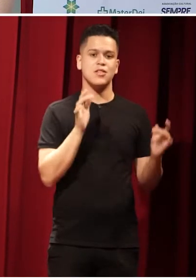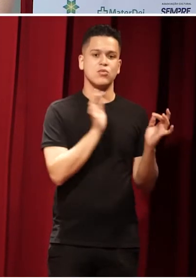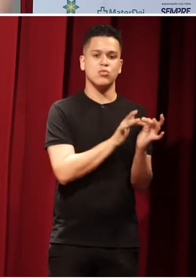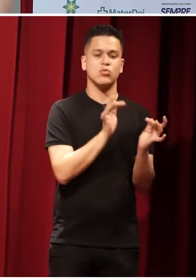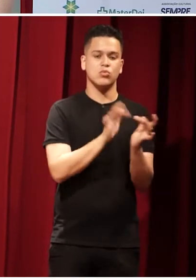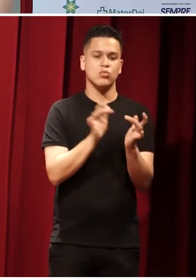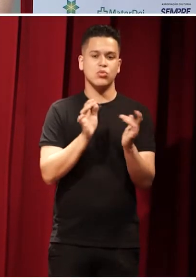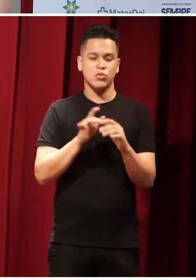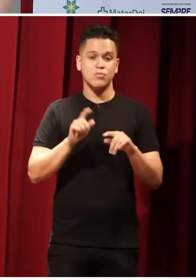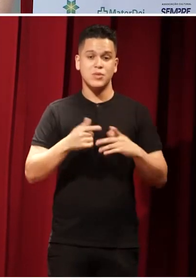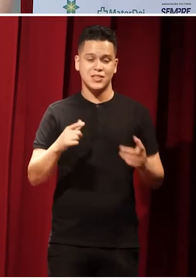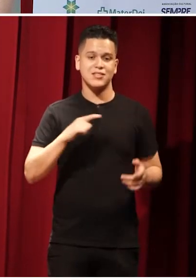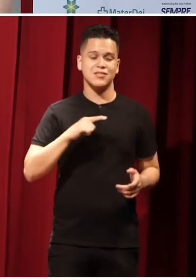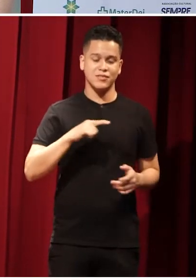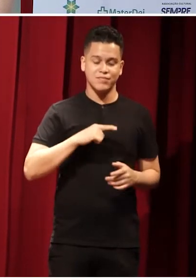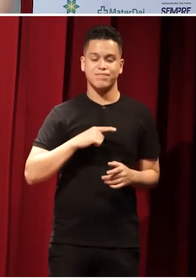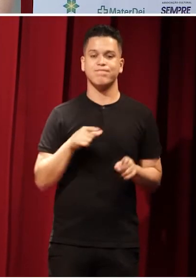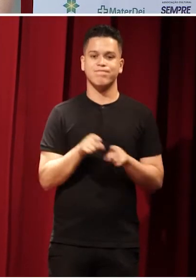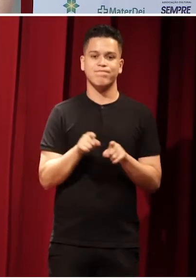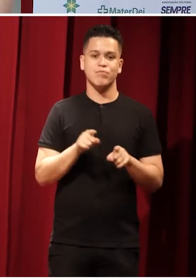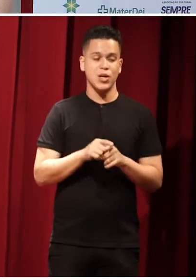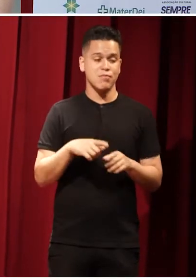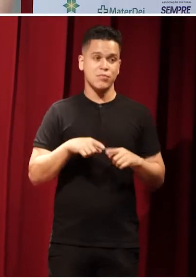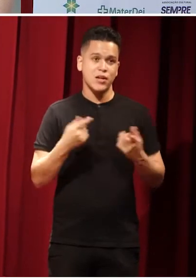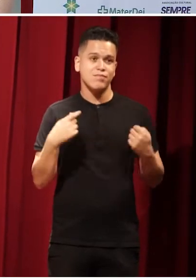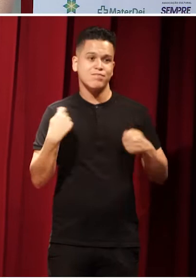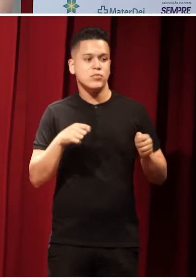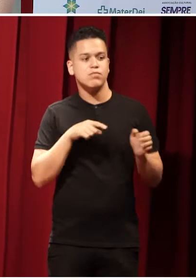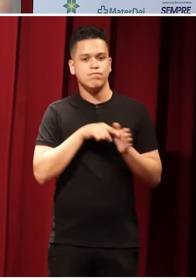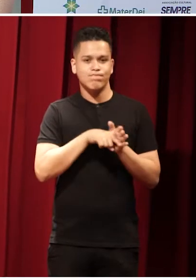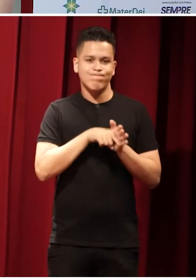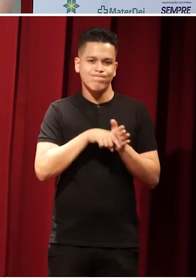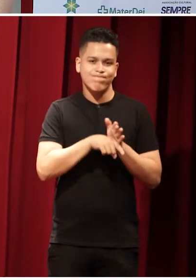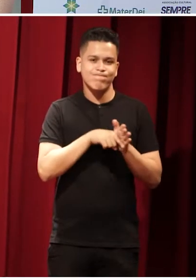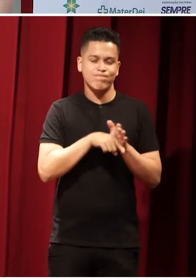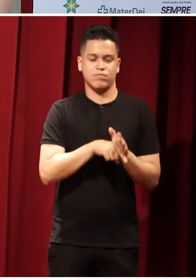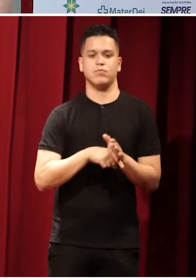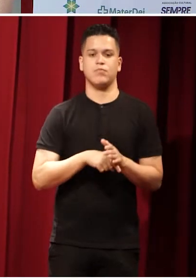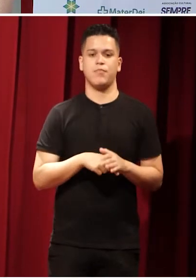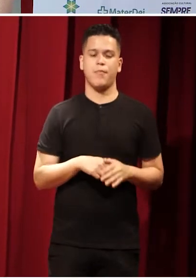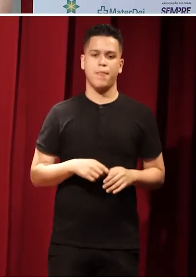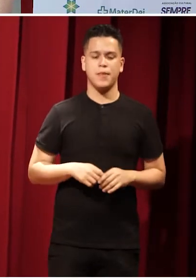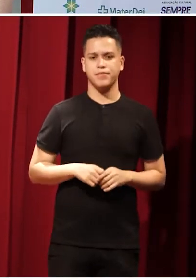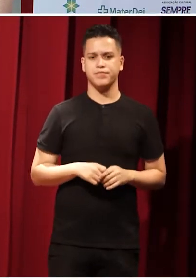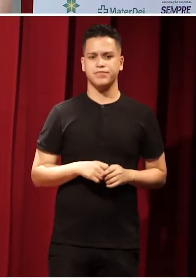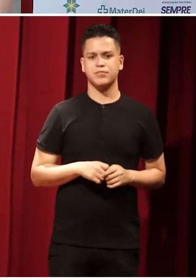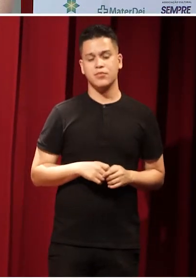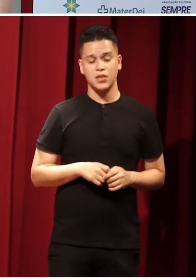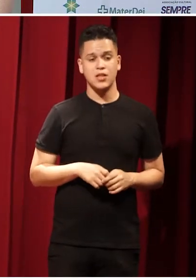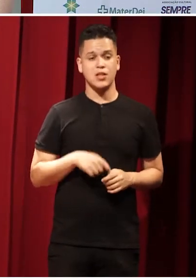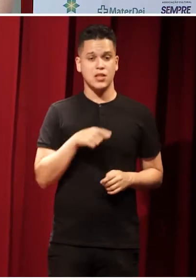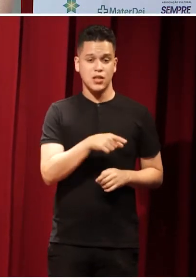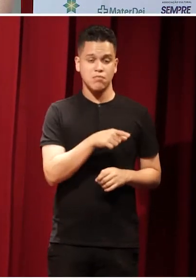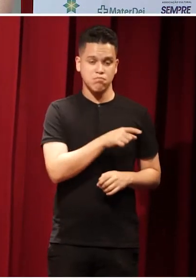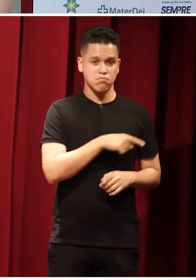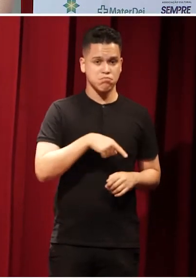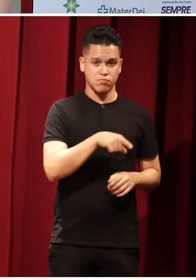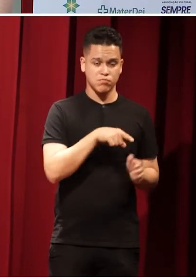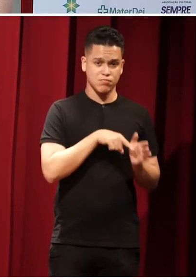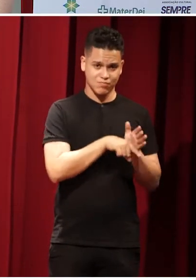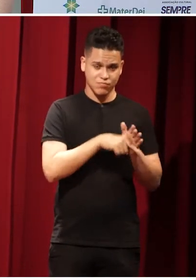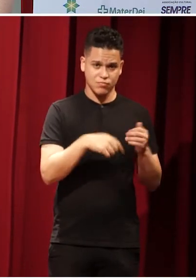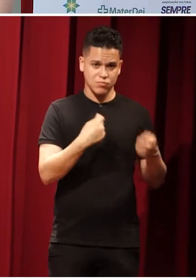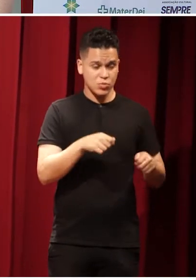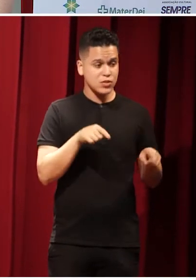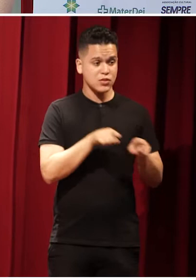lembro mais o número, mas que é uma coisa que tem que ser pesquisada, de sinais que podem representar povos